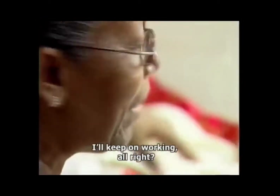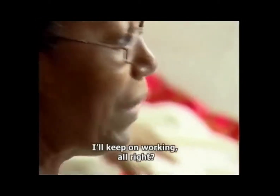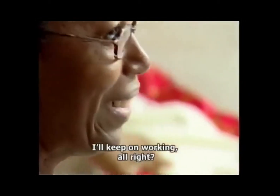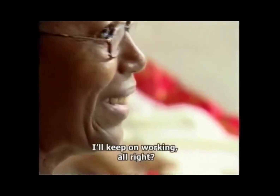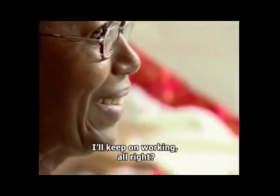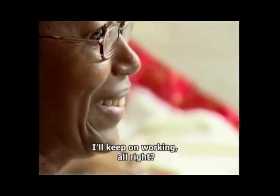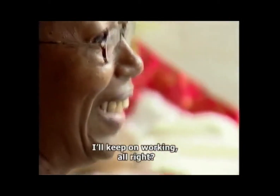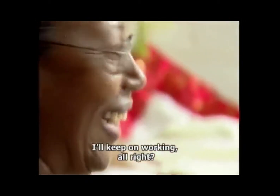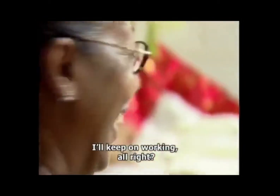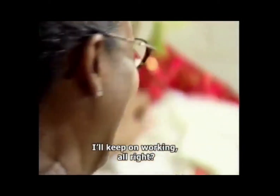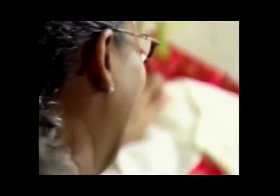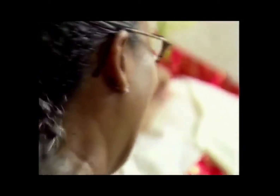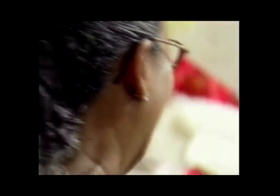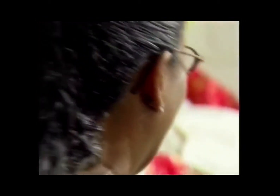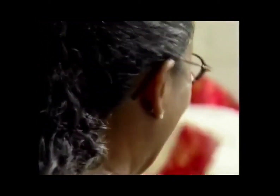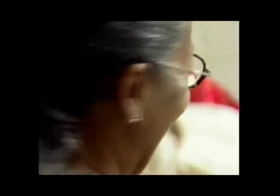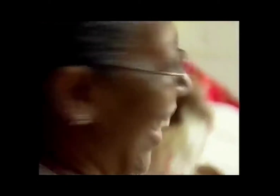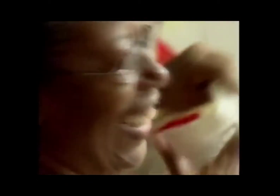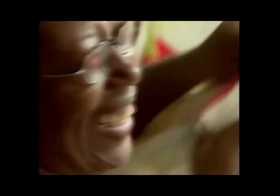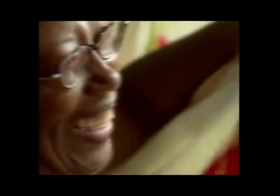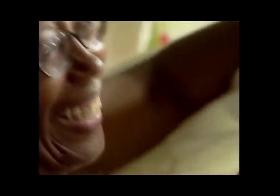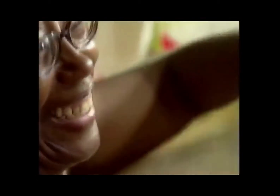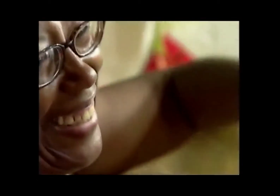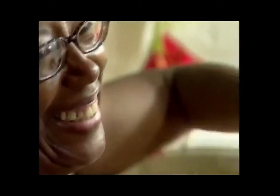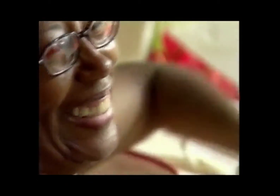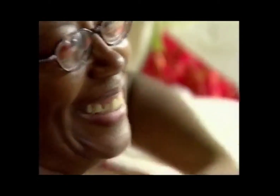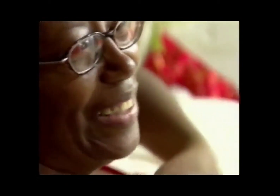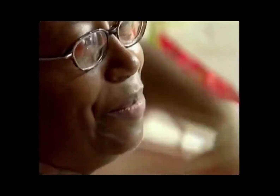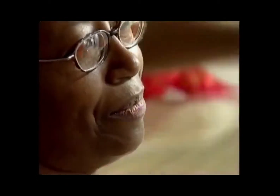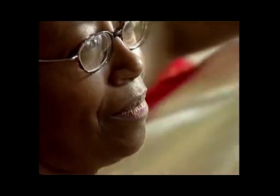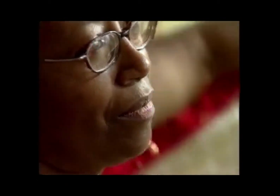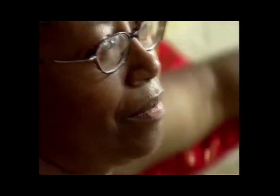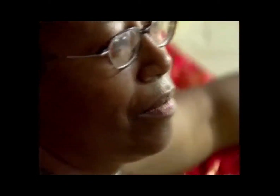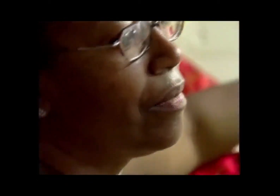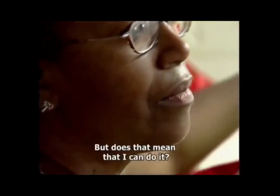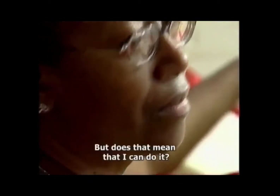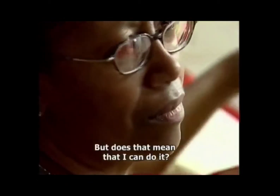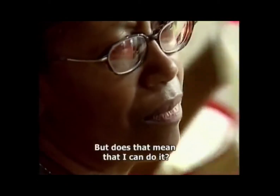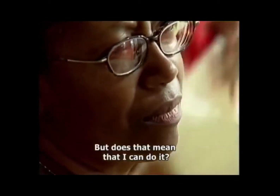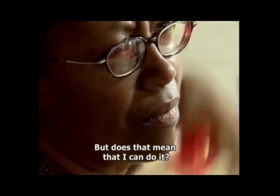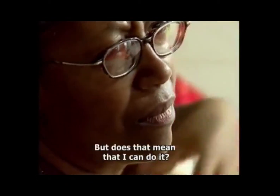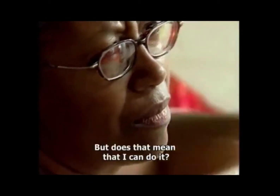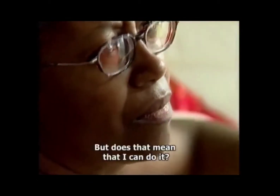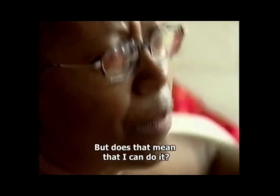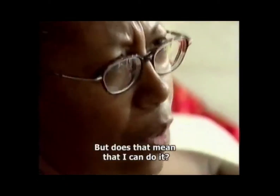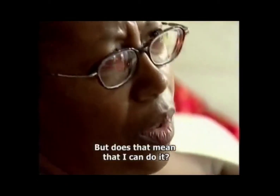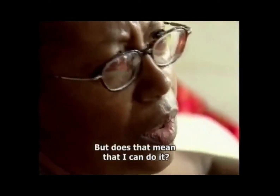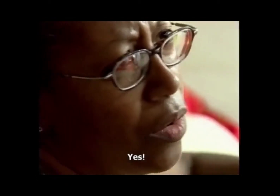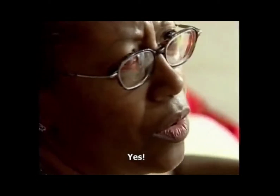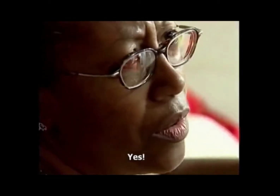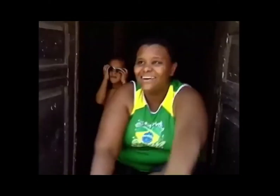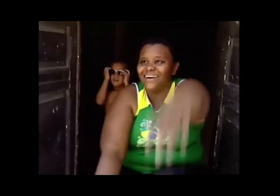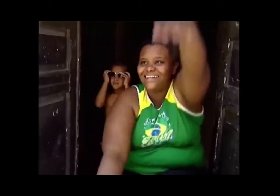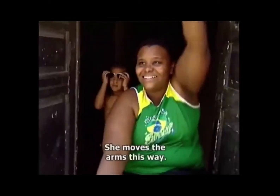Eu vou trabalhando. Você vai trabalhando? Tá, mas isso significa que eu posso fazer?